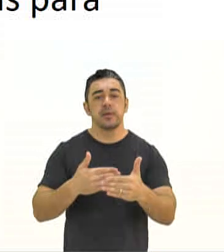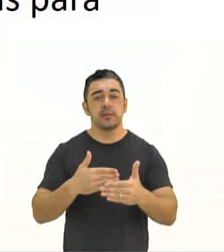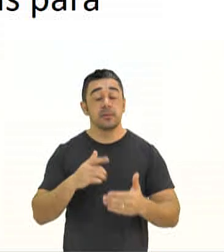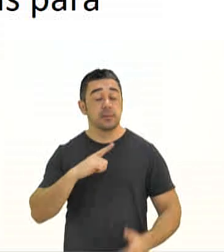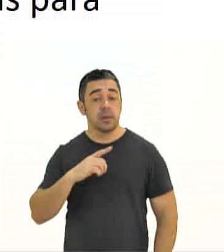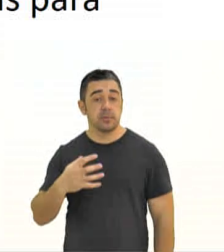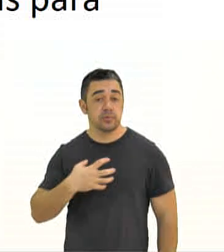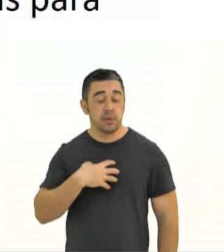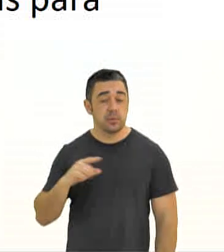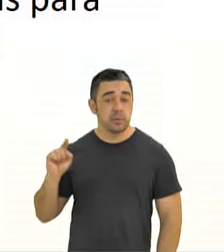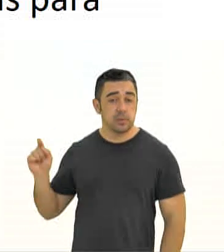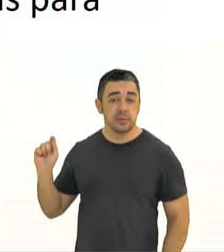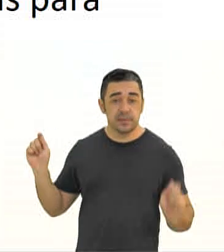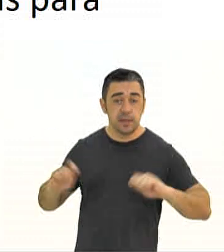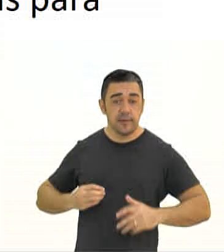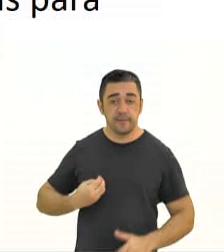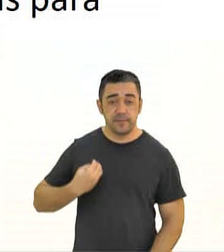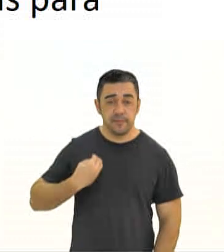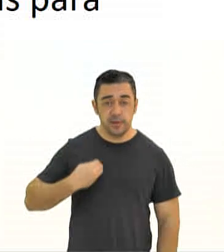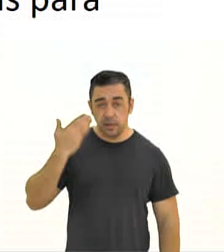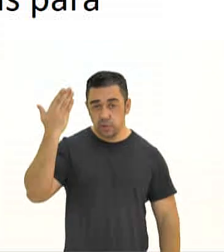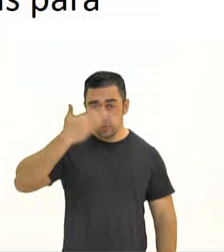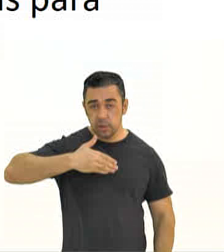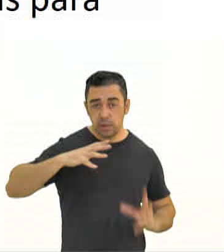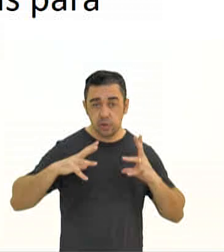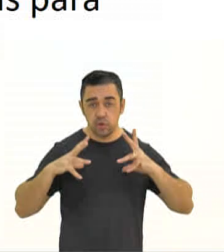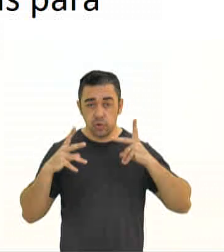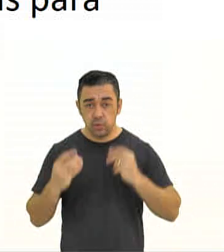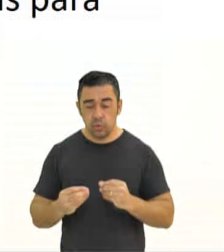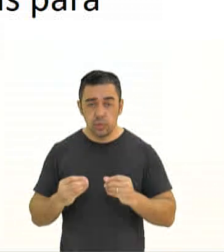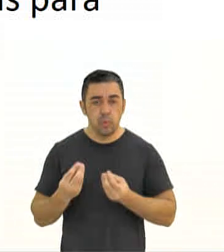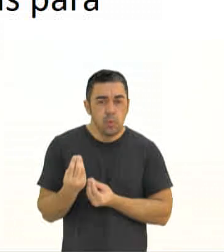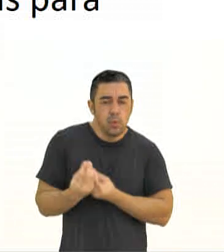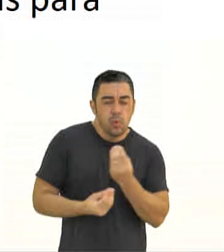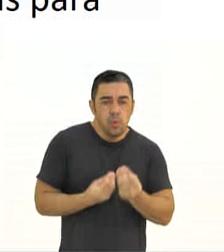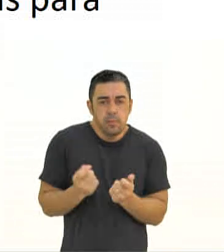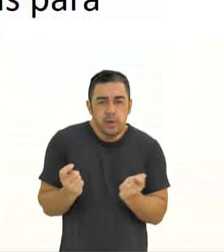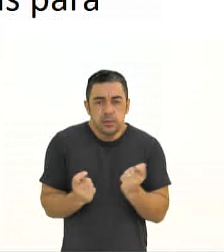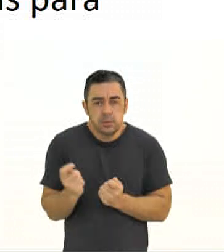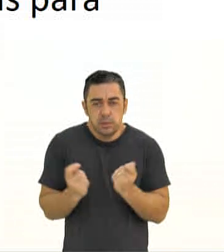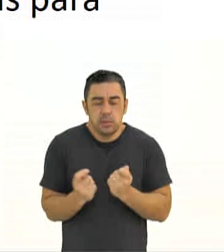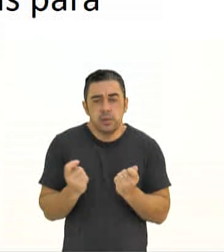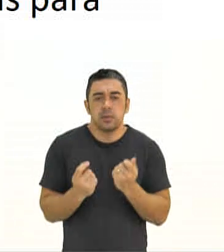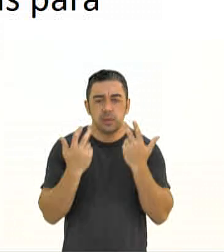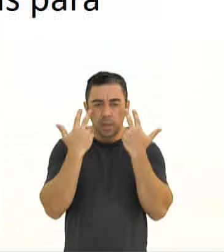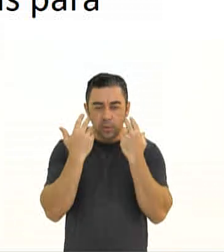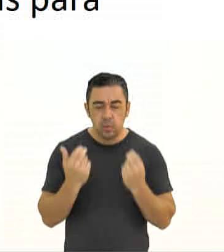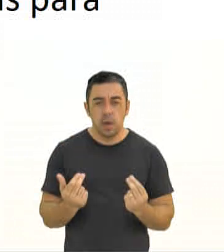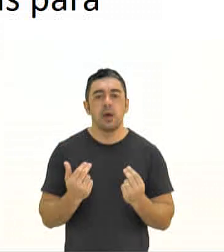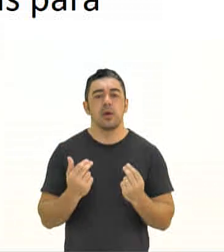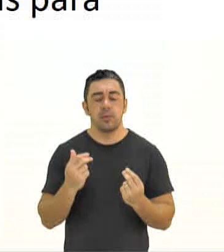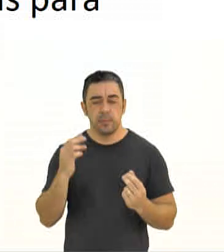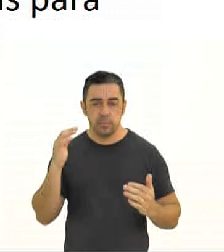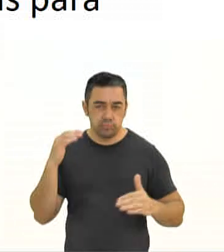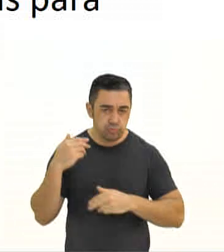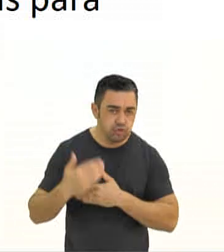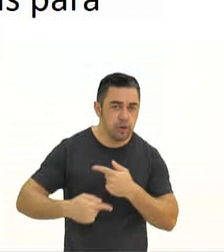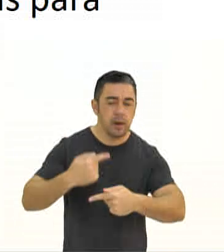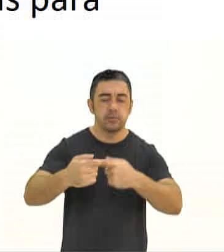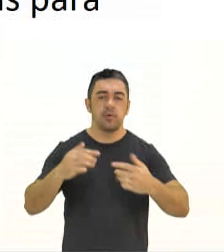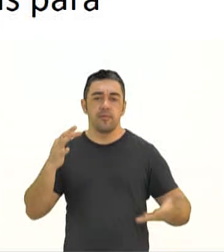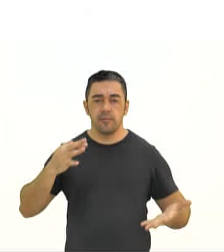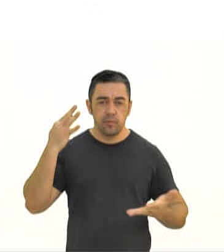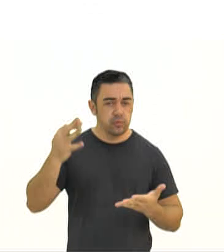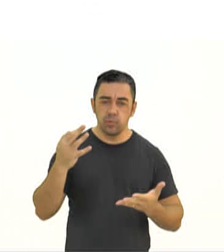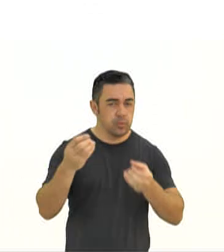de modo a garantir vida digna a todas as pessoas, administrando os recursos naturais para as gerações futuras não